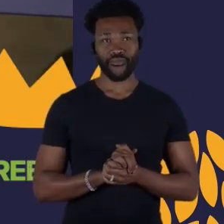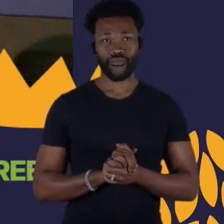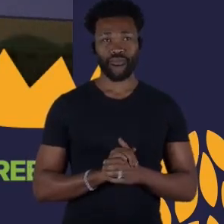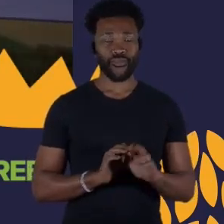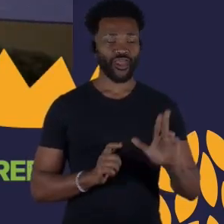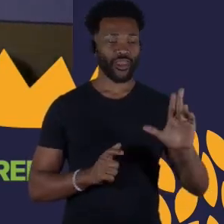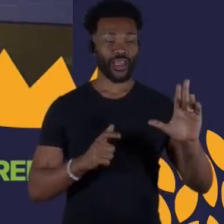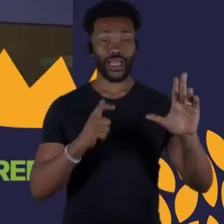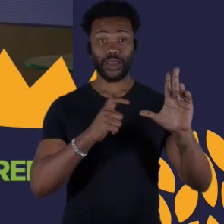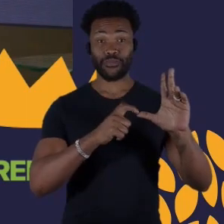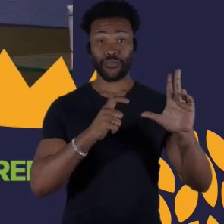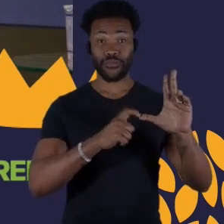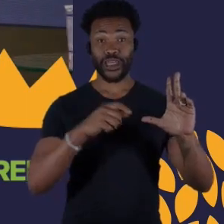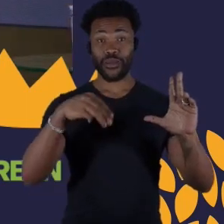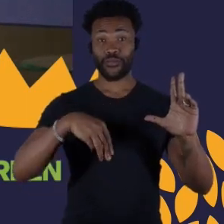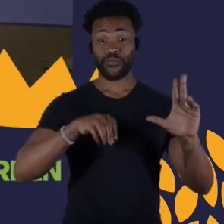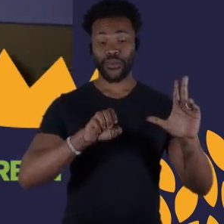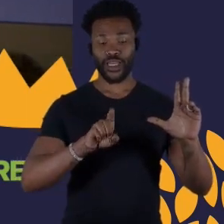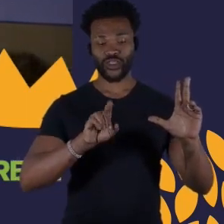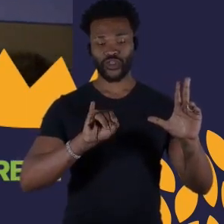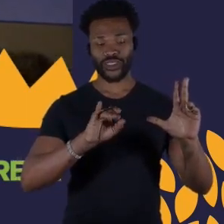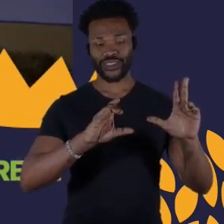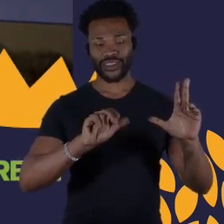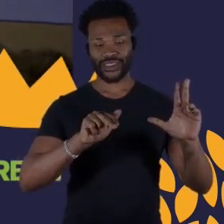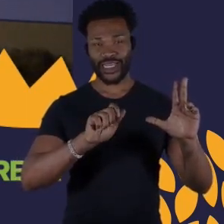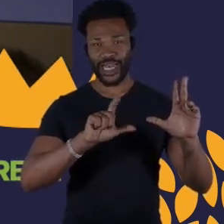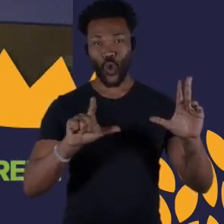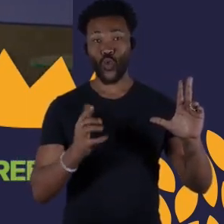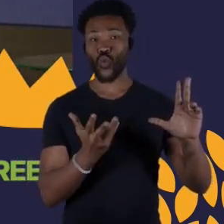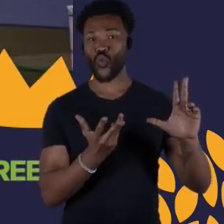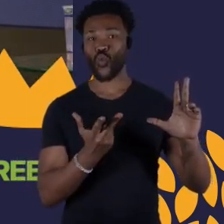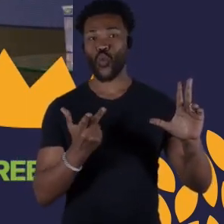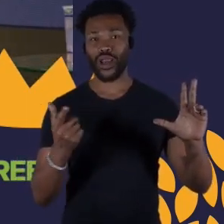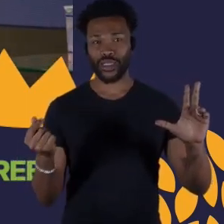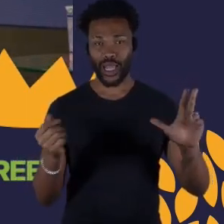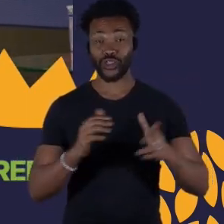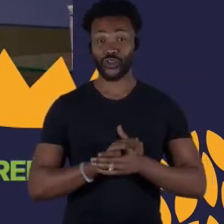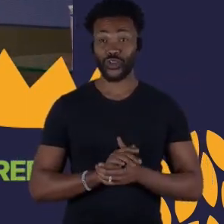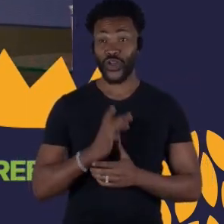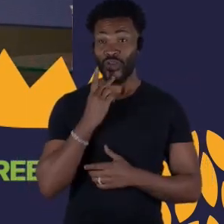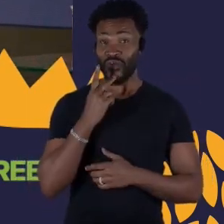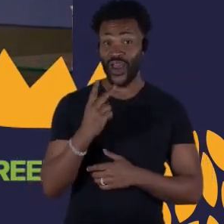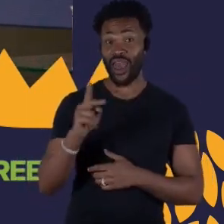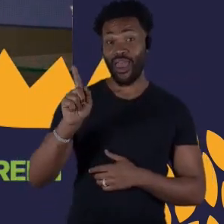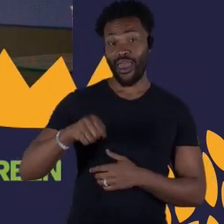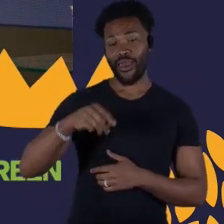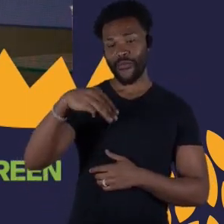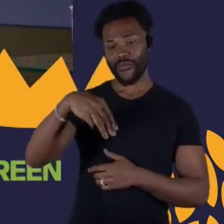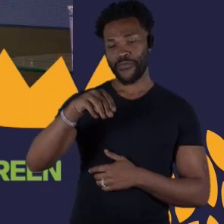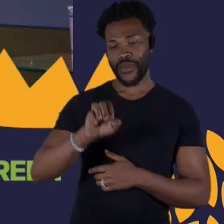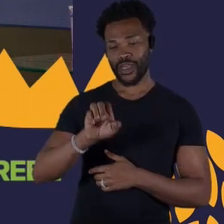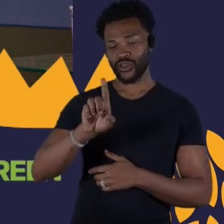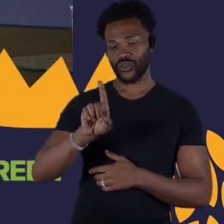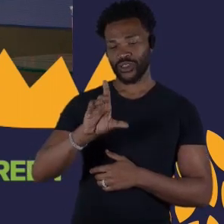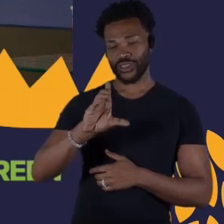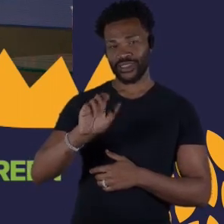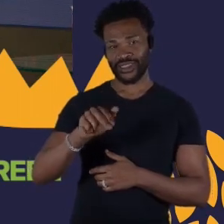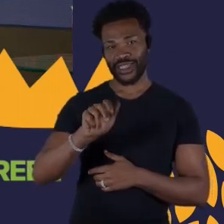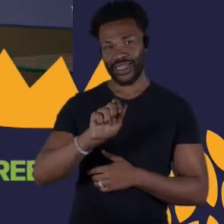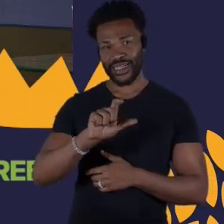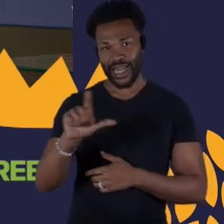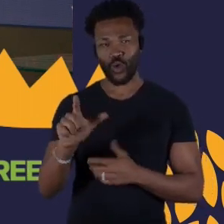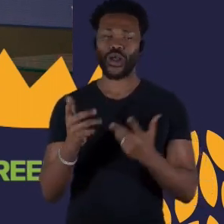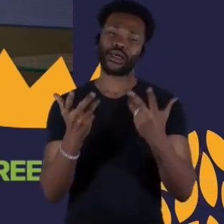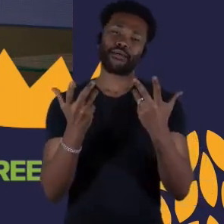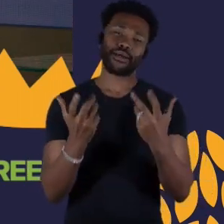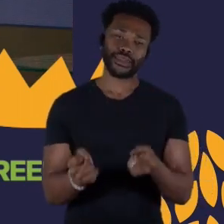Cannabis medicinal fala da qualidade. Cada vez que você fala que uma coisa é medicinal, nós assumimos,